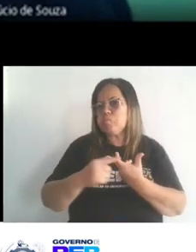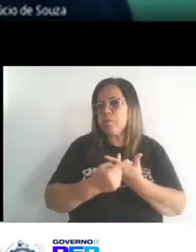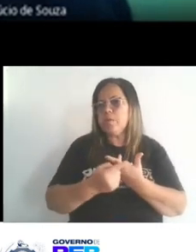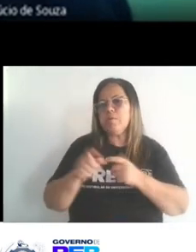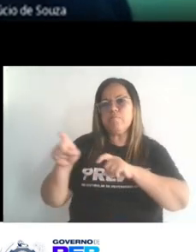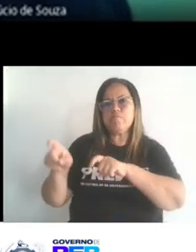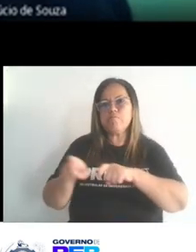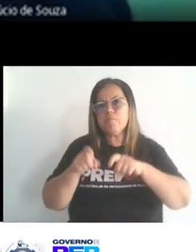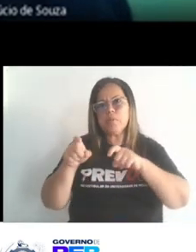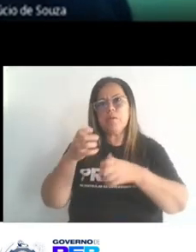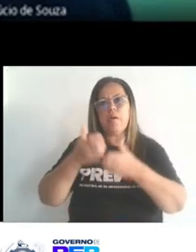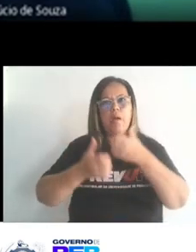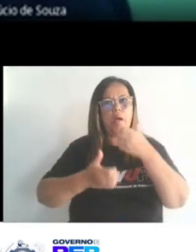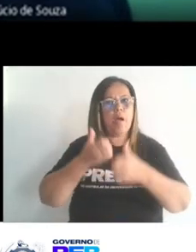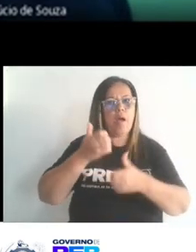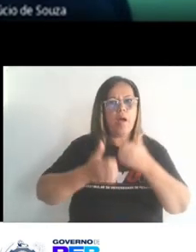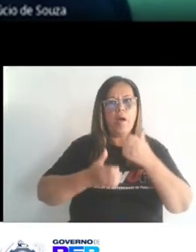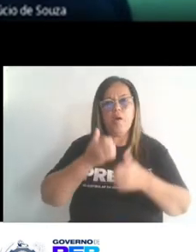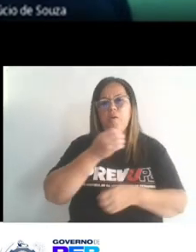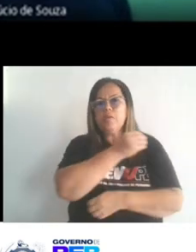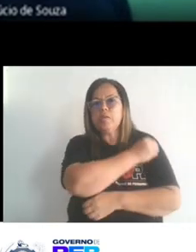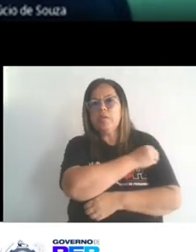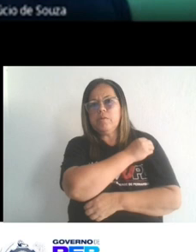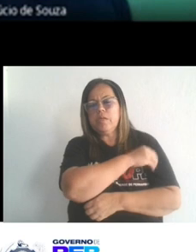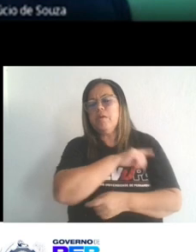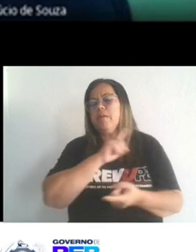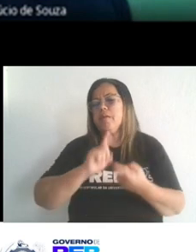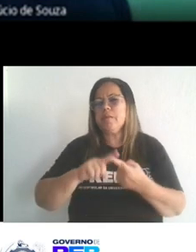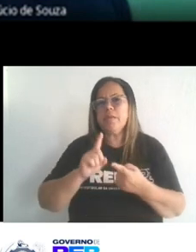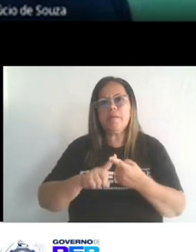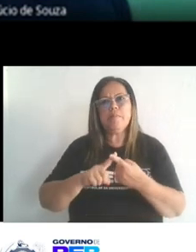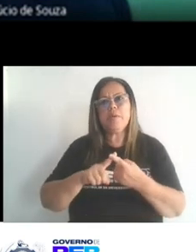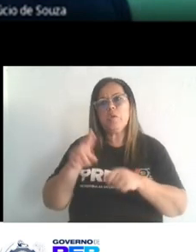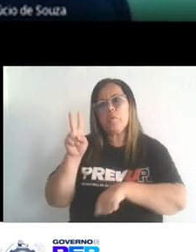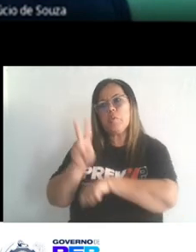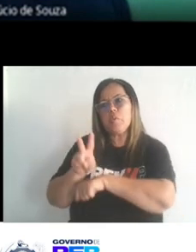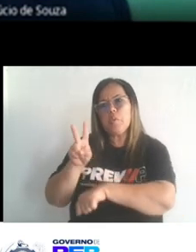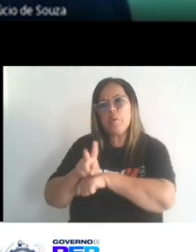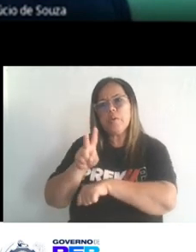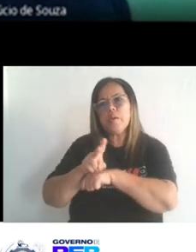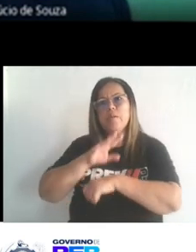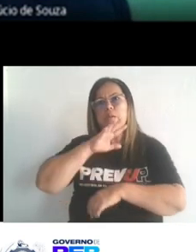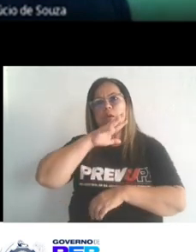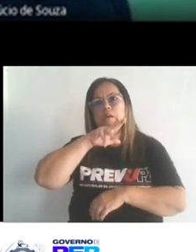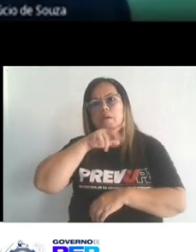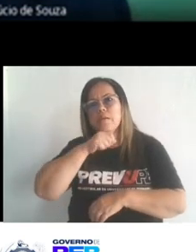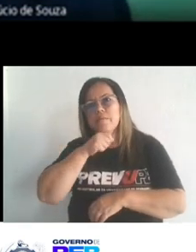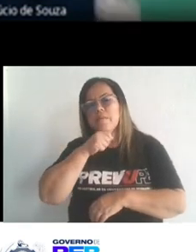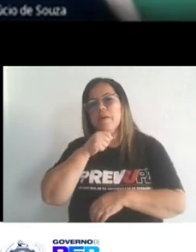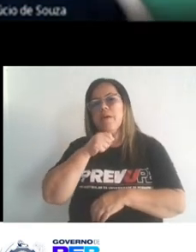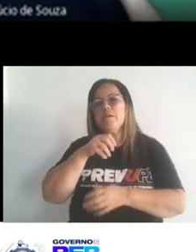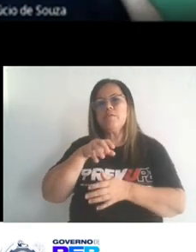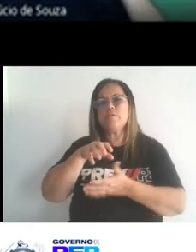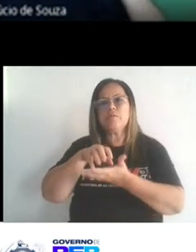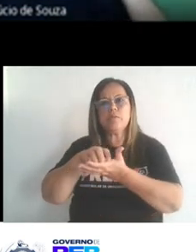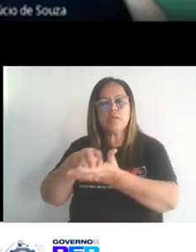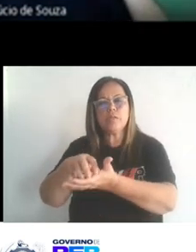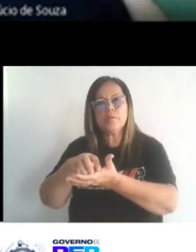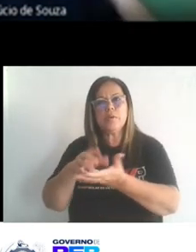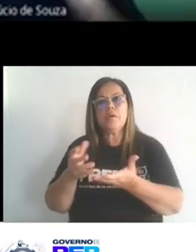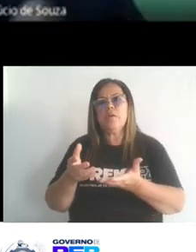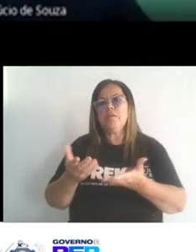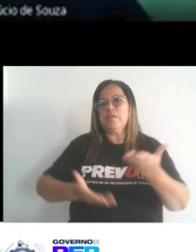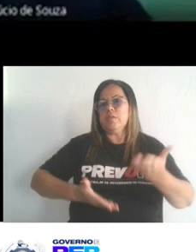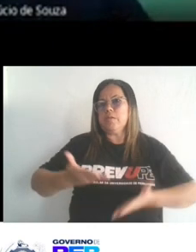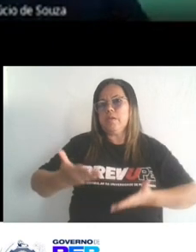arroz tabaco algodão bem como na criação de animais no transporte no comércio e no serviço doméstico entre